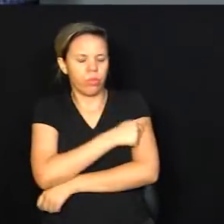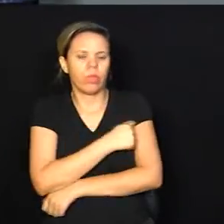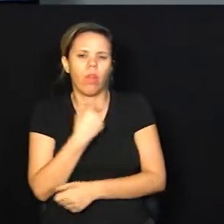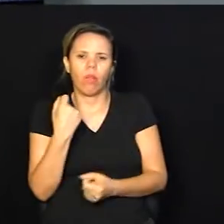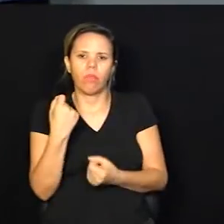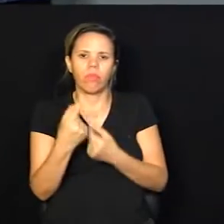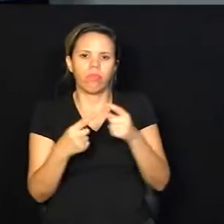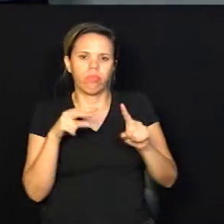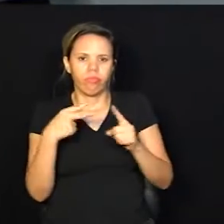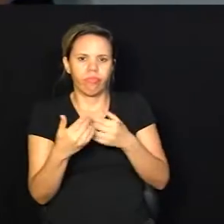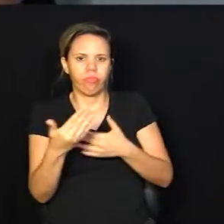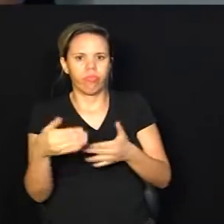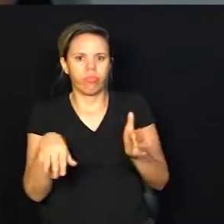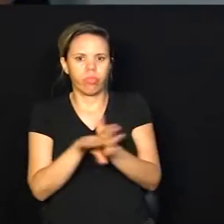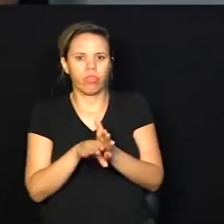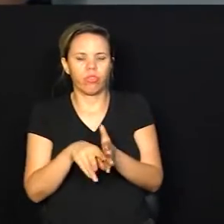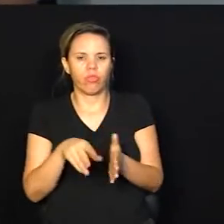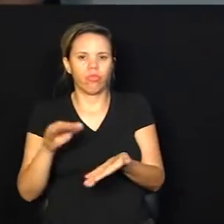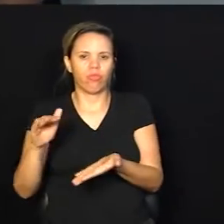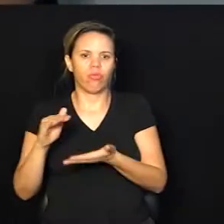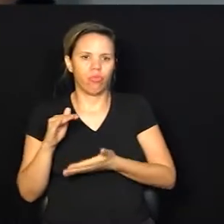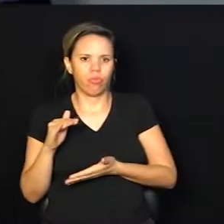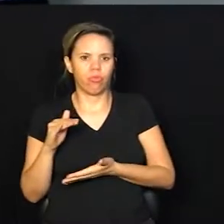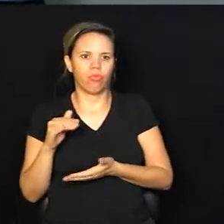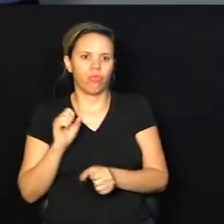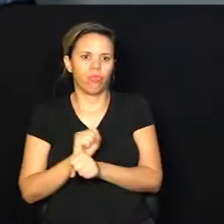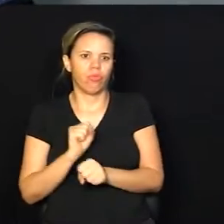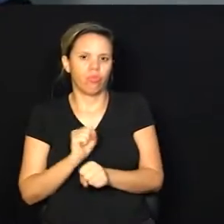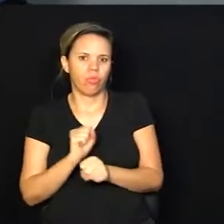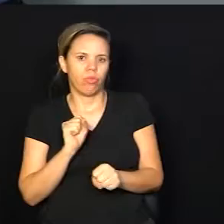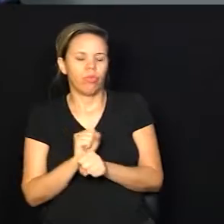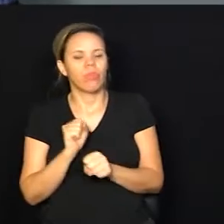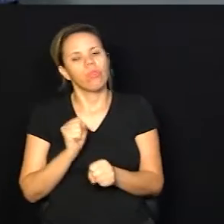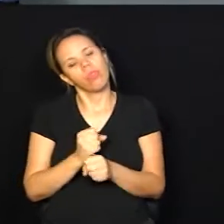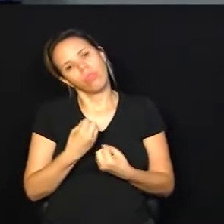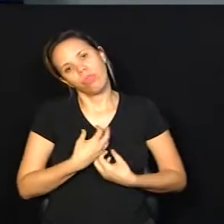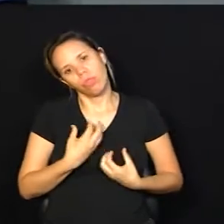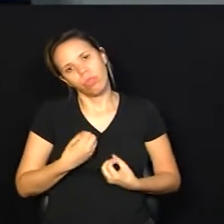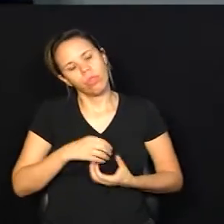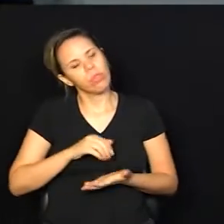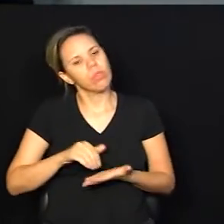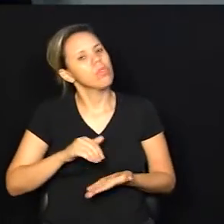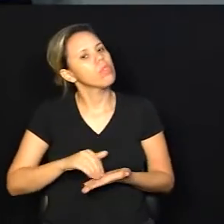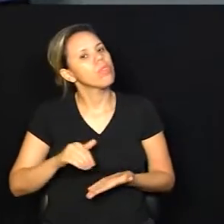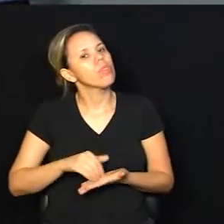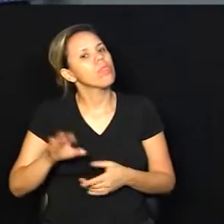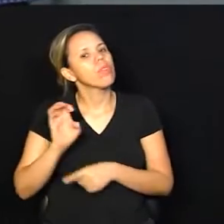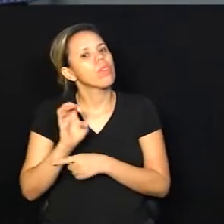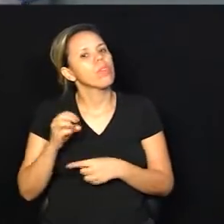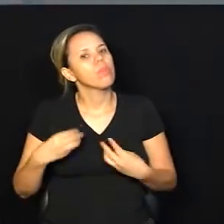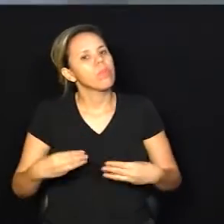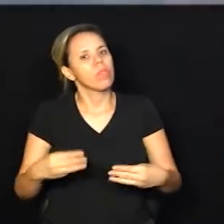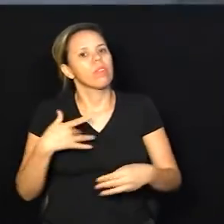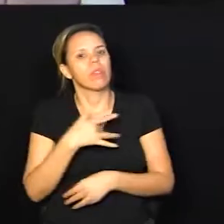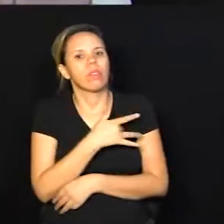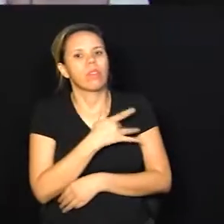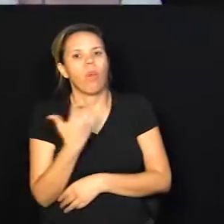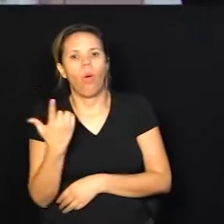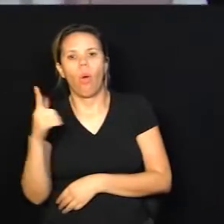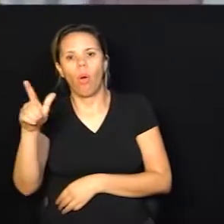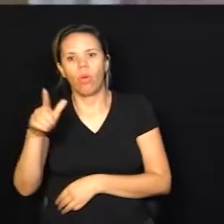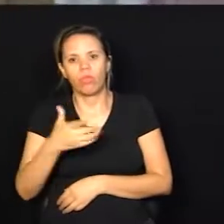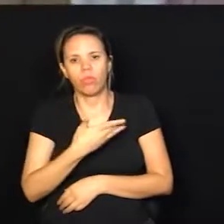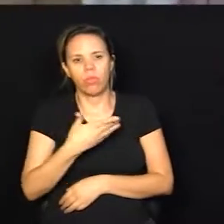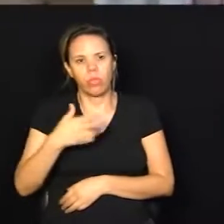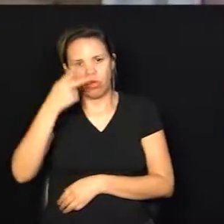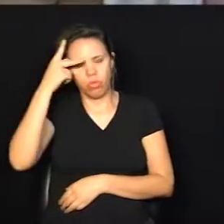tem expectativa para um próximo carregamento? Nós estamos aguardando informações da Secretaria de Estado e do Ministério da Saúde. Ao